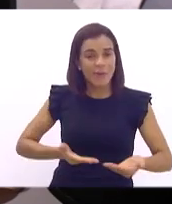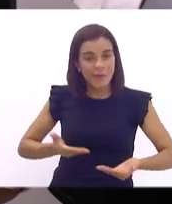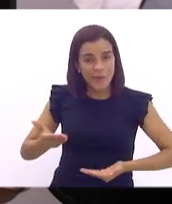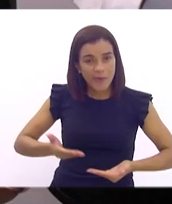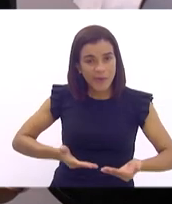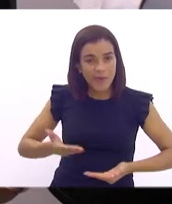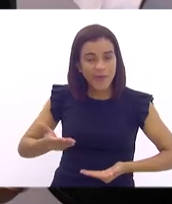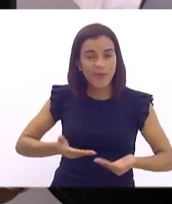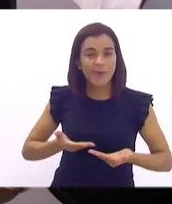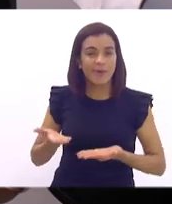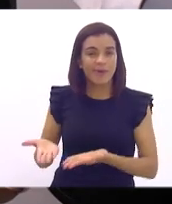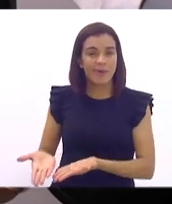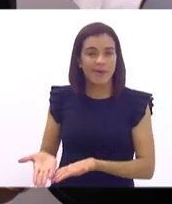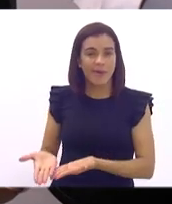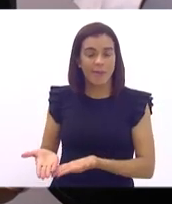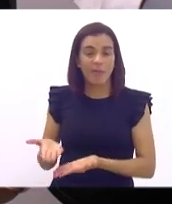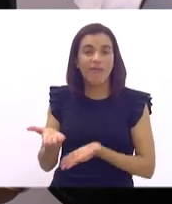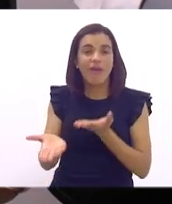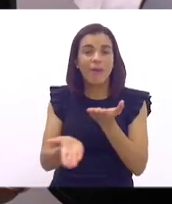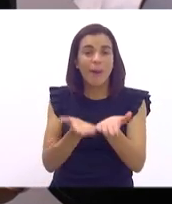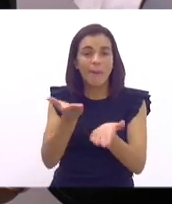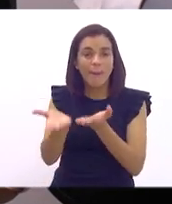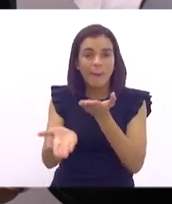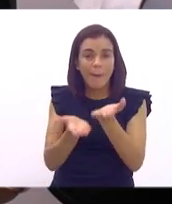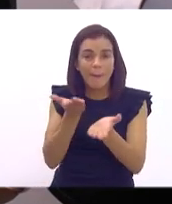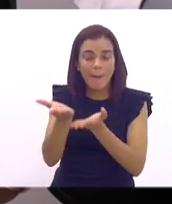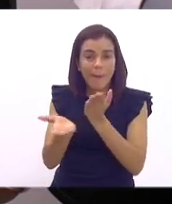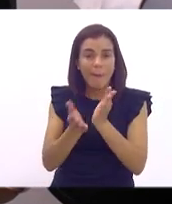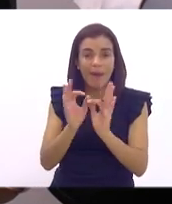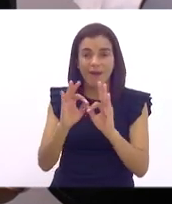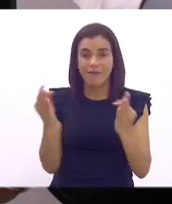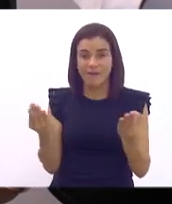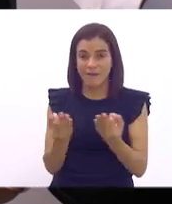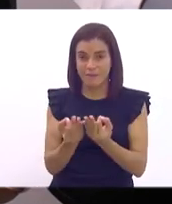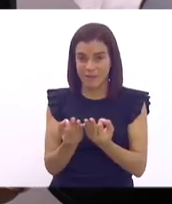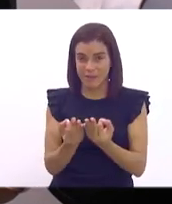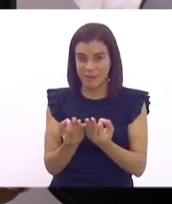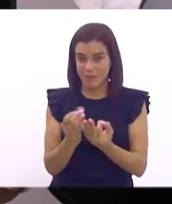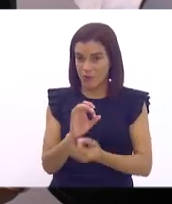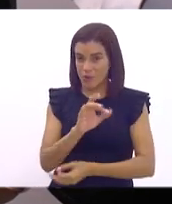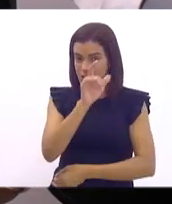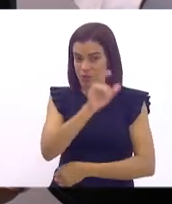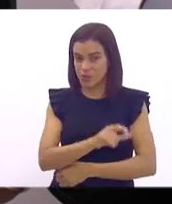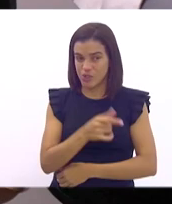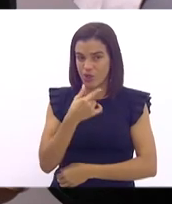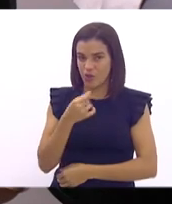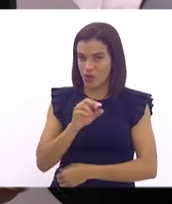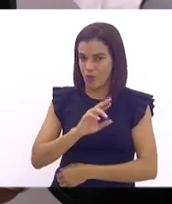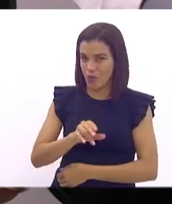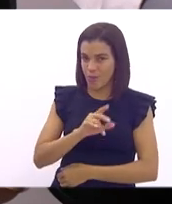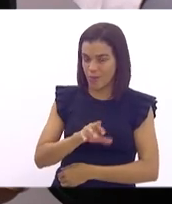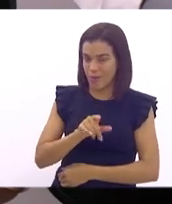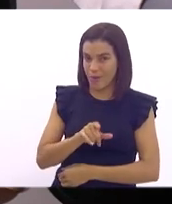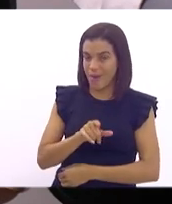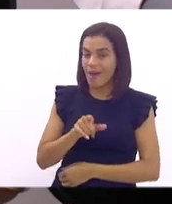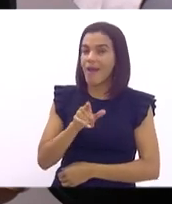elas vêm para ser a serviçal, né, da família, não é só desse autor, né?